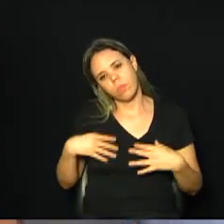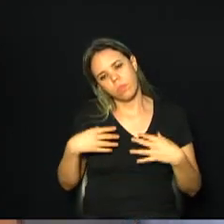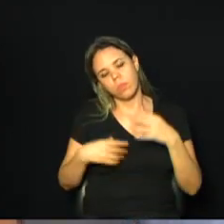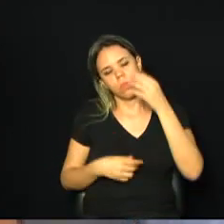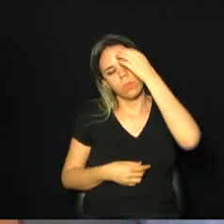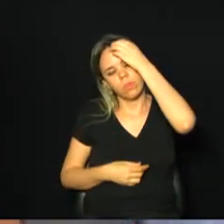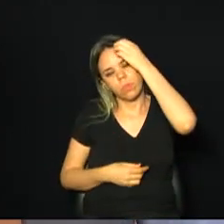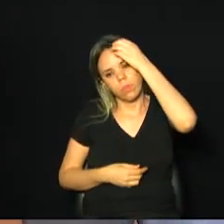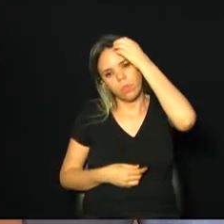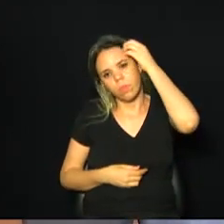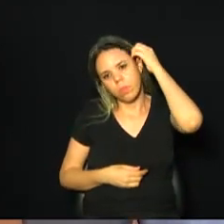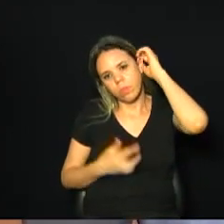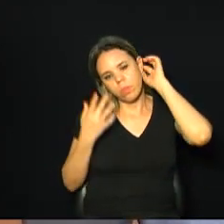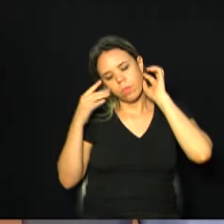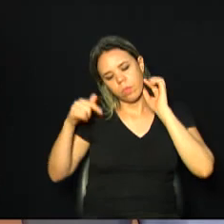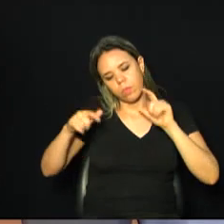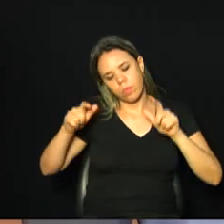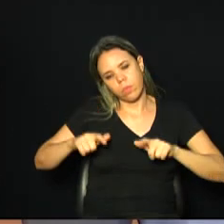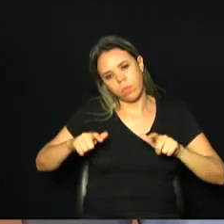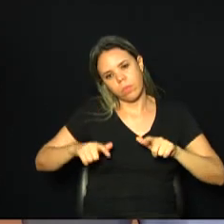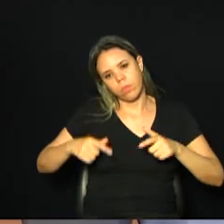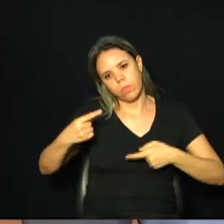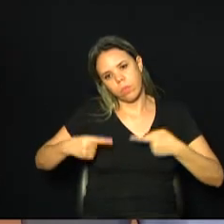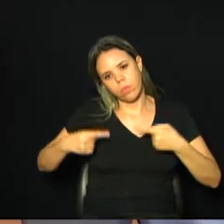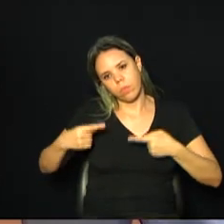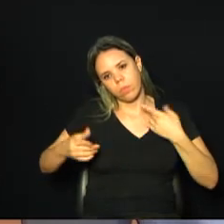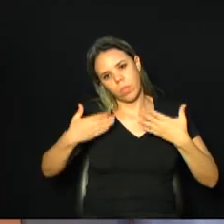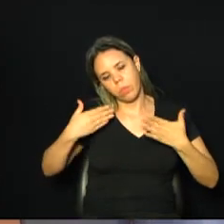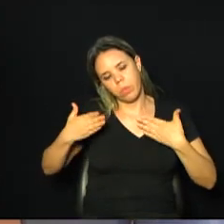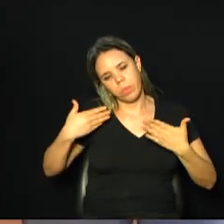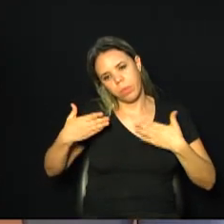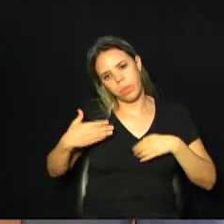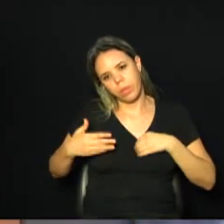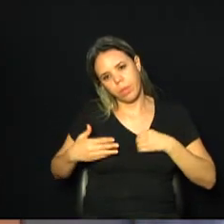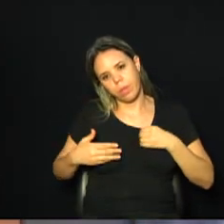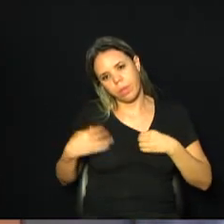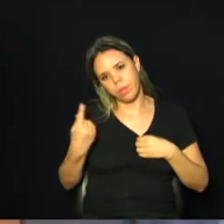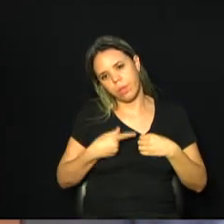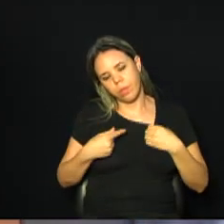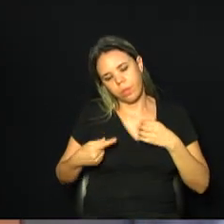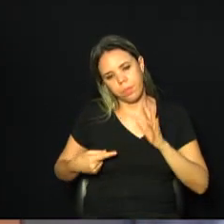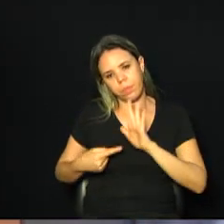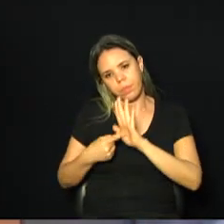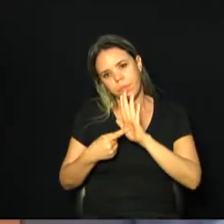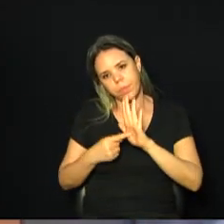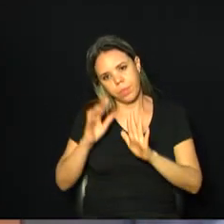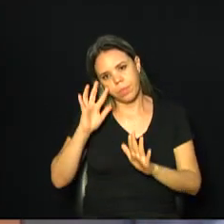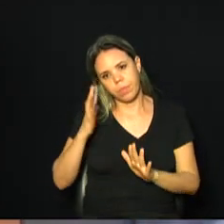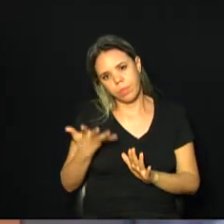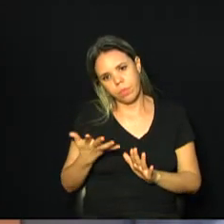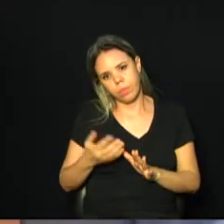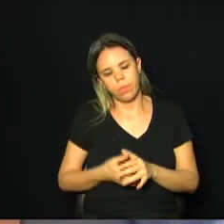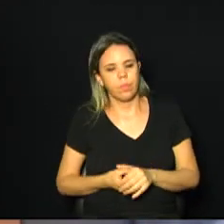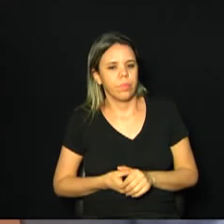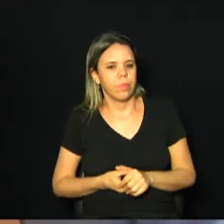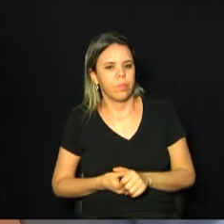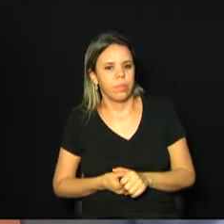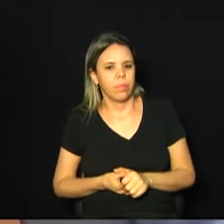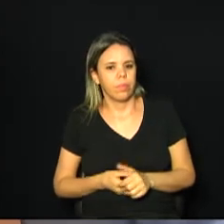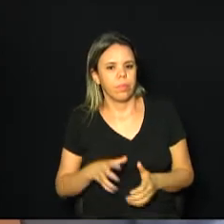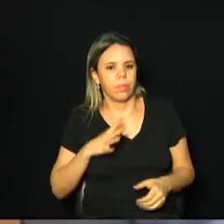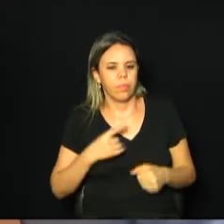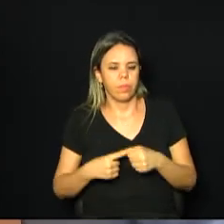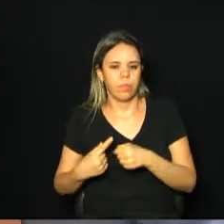disse, eu acho que aqui é o lugar de discussões, é o lugar de a gente apresentar soluções para o nosso